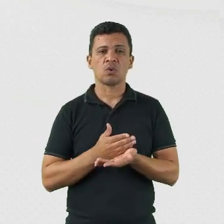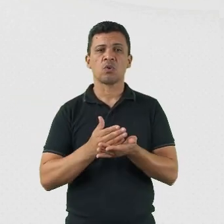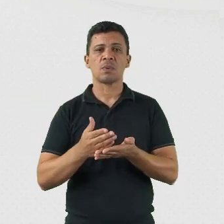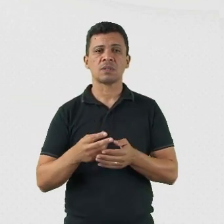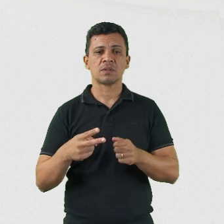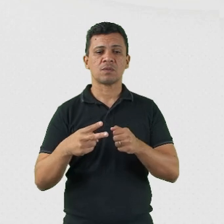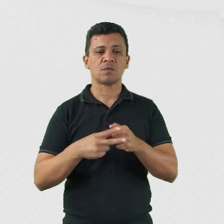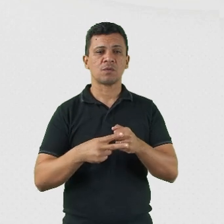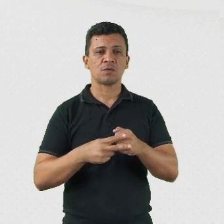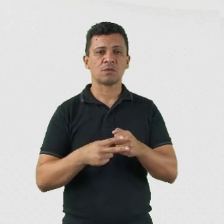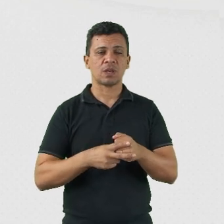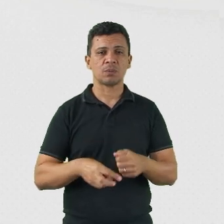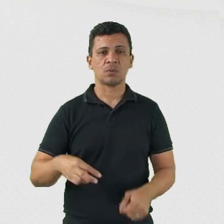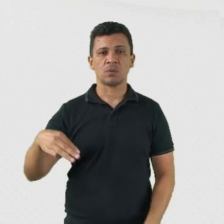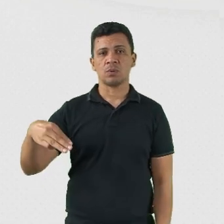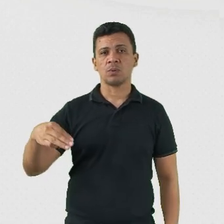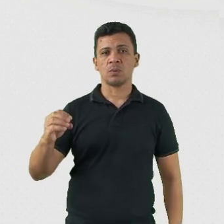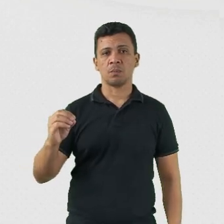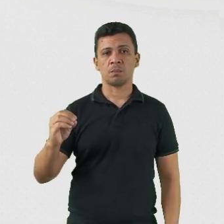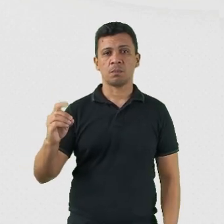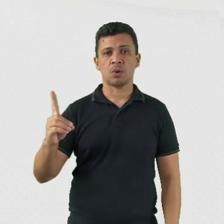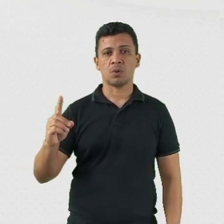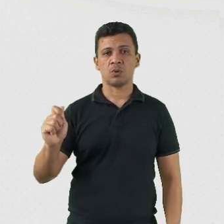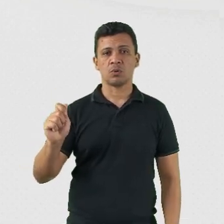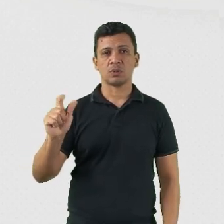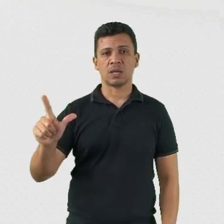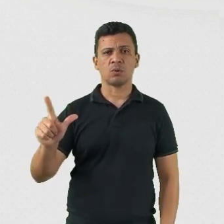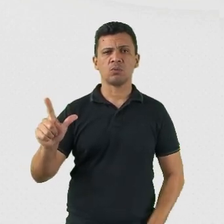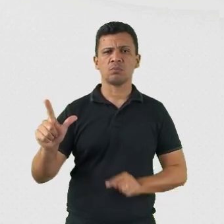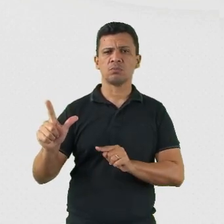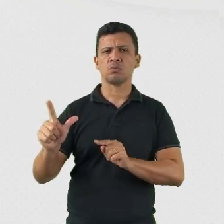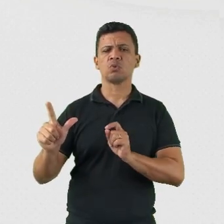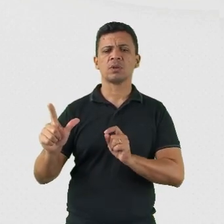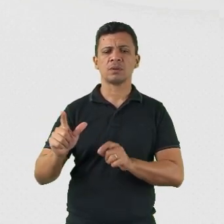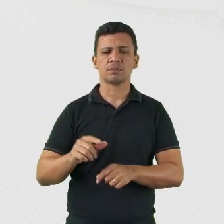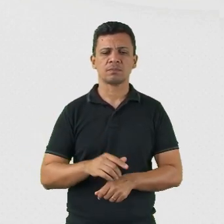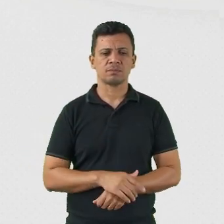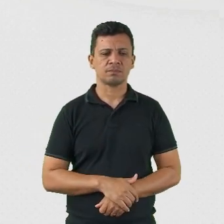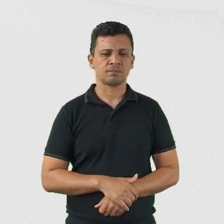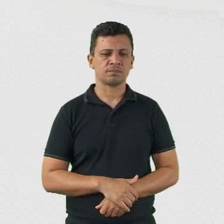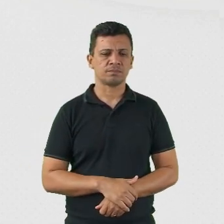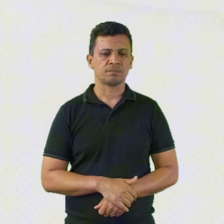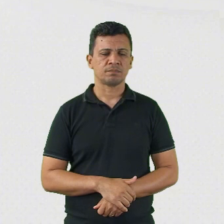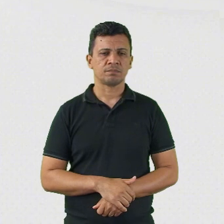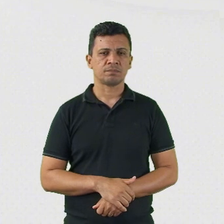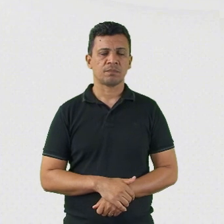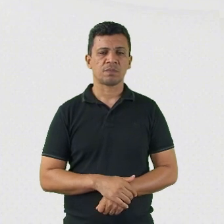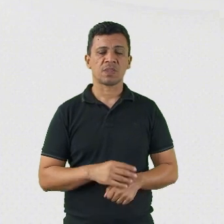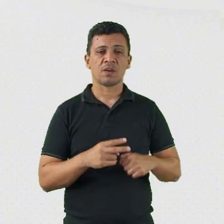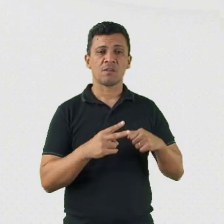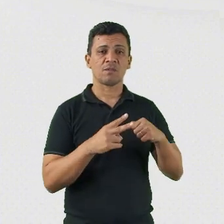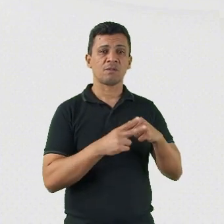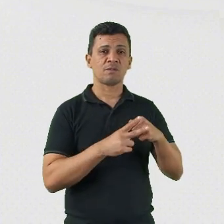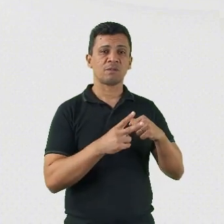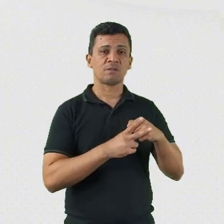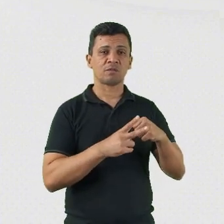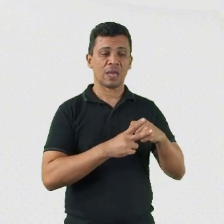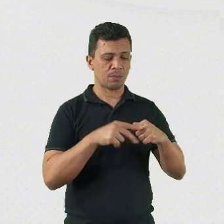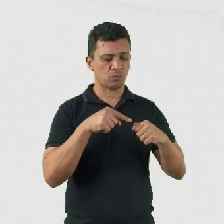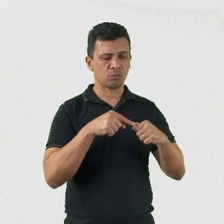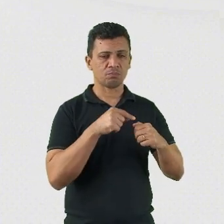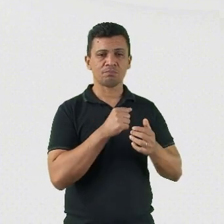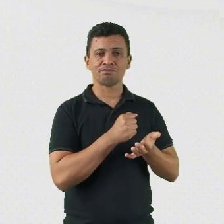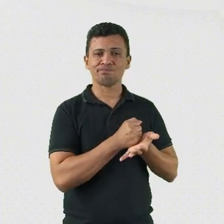verbos modais. O que são verbos modais? Helping verbs. São verbos